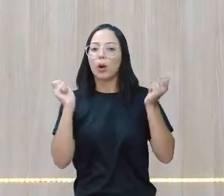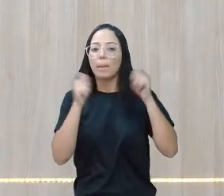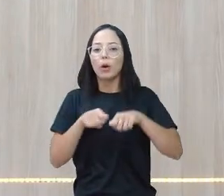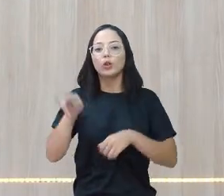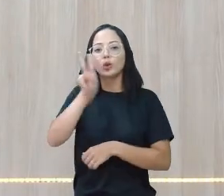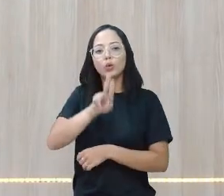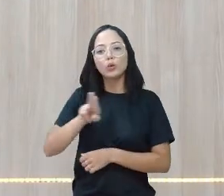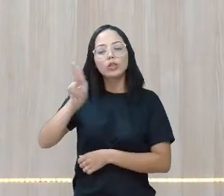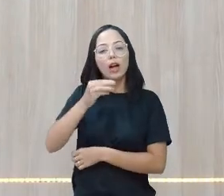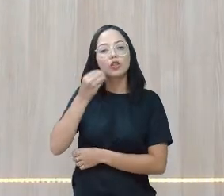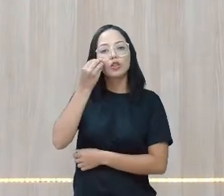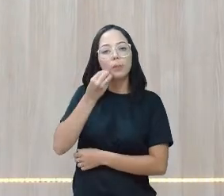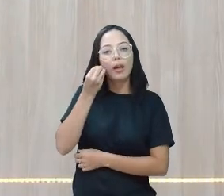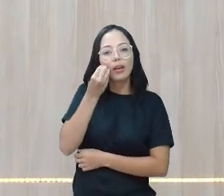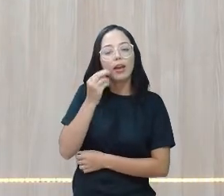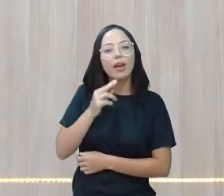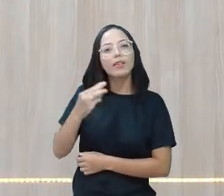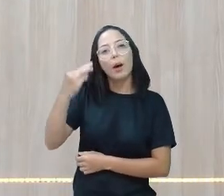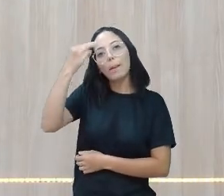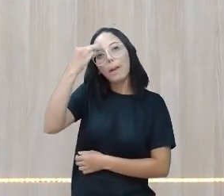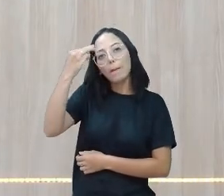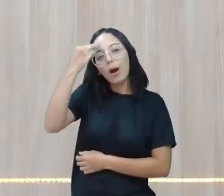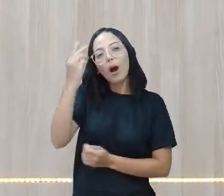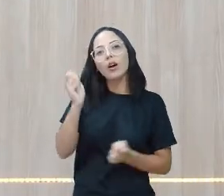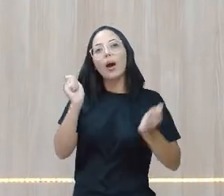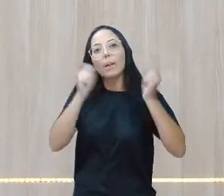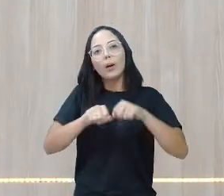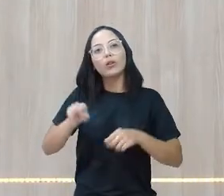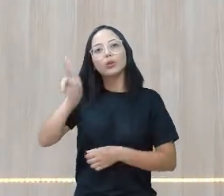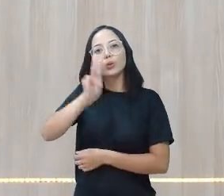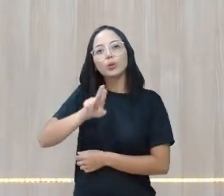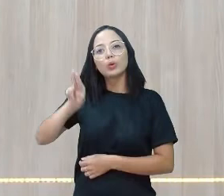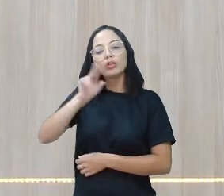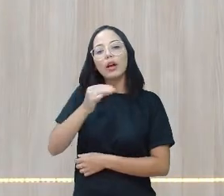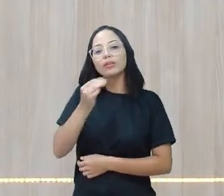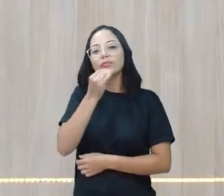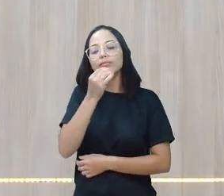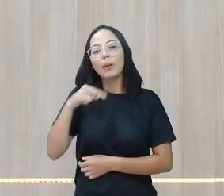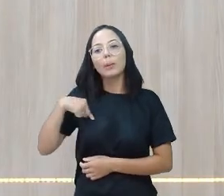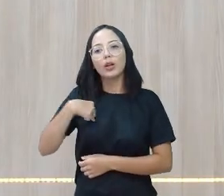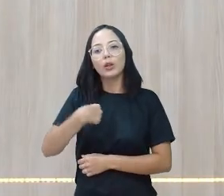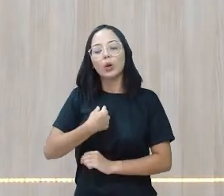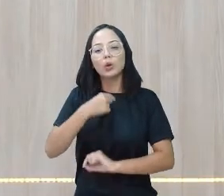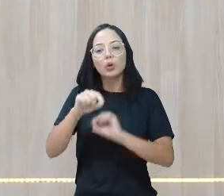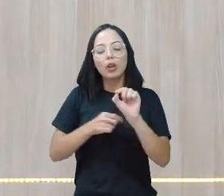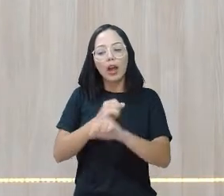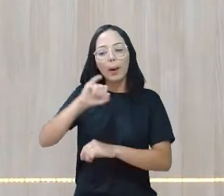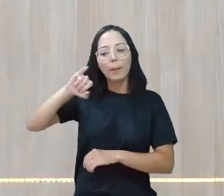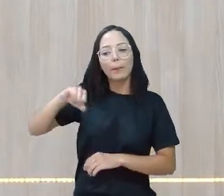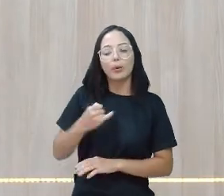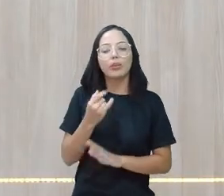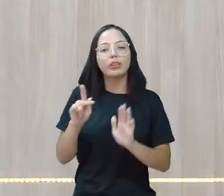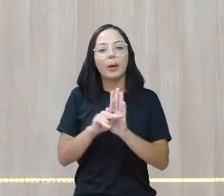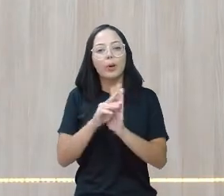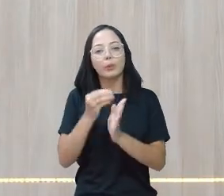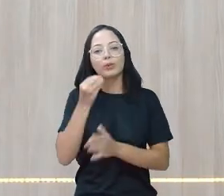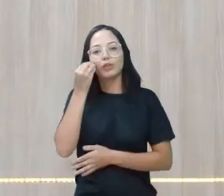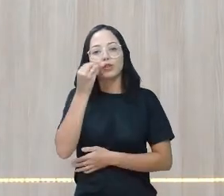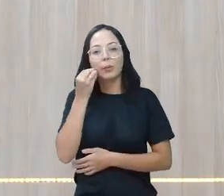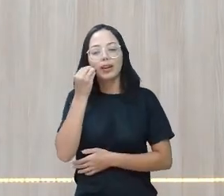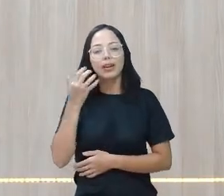nossas experiências, da nossa memória, para a gente tirar o máximo proveito das nossas